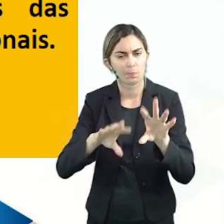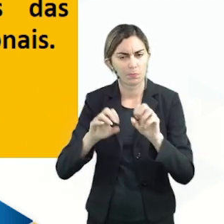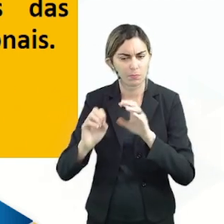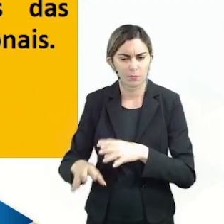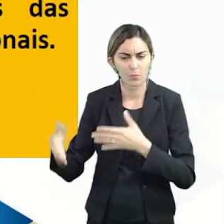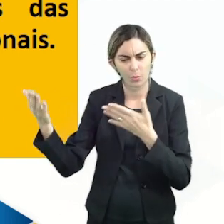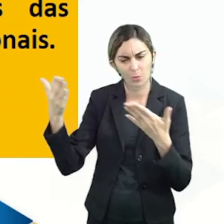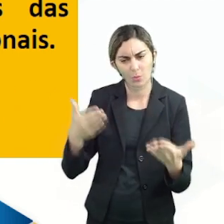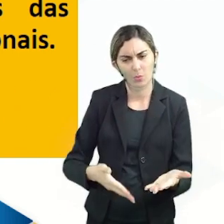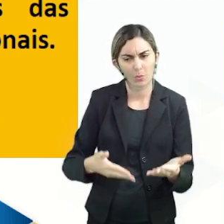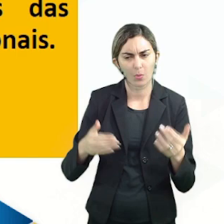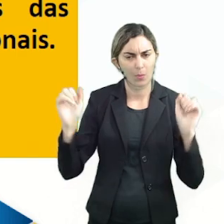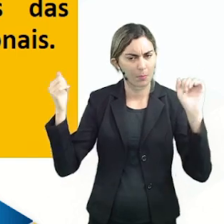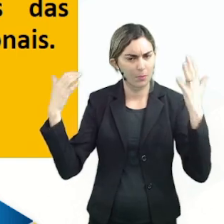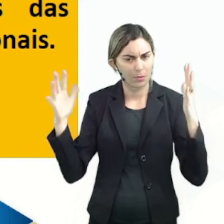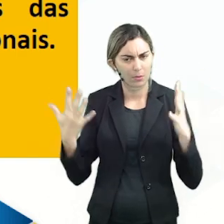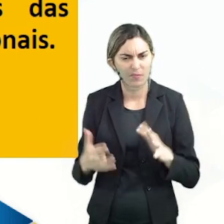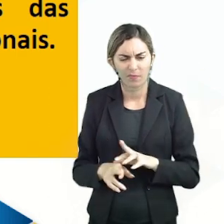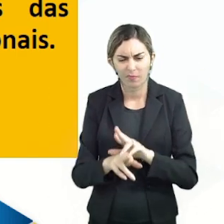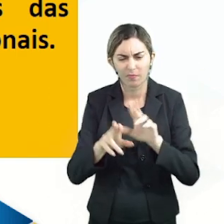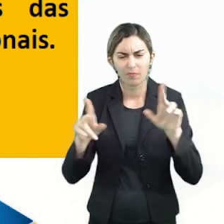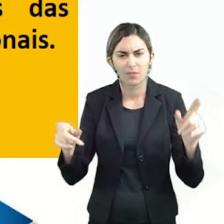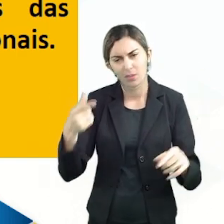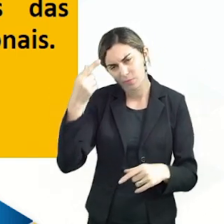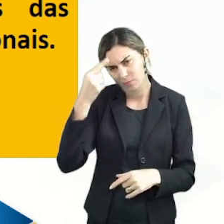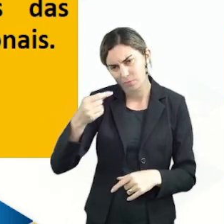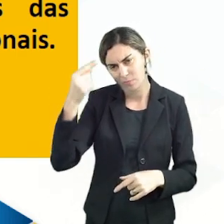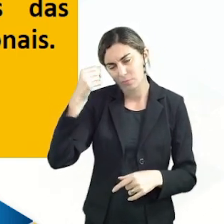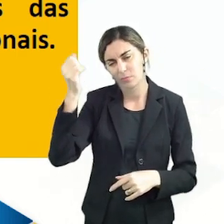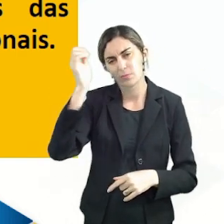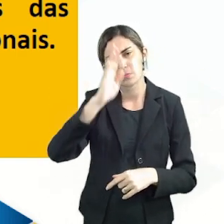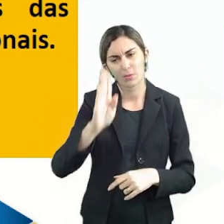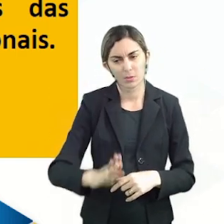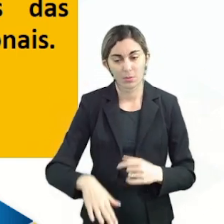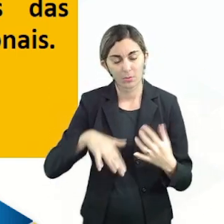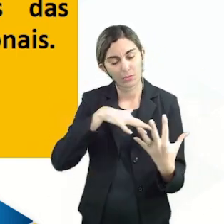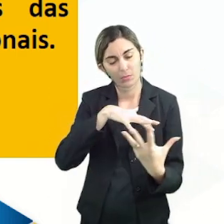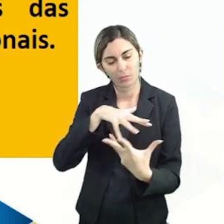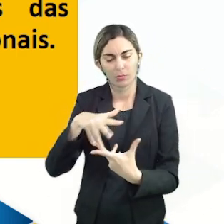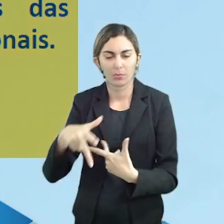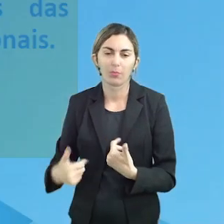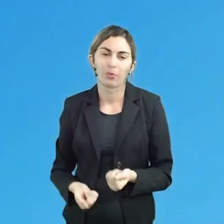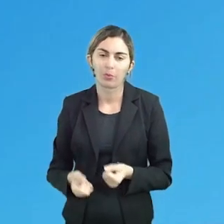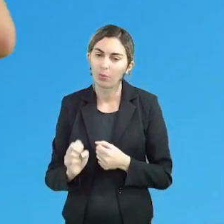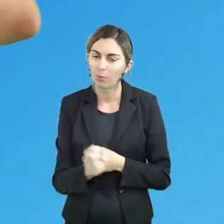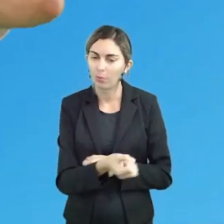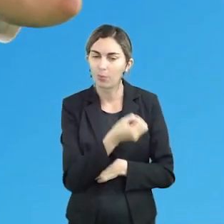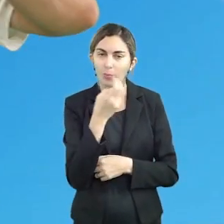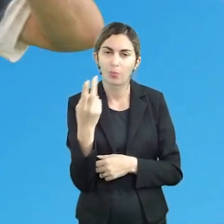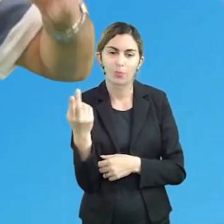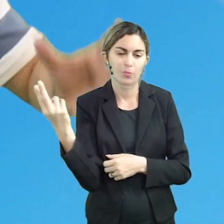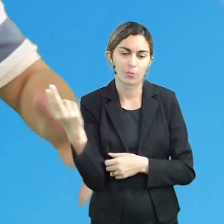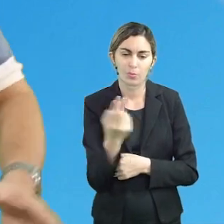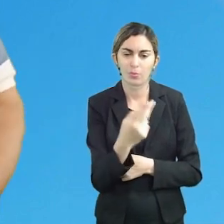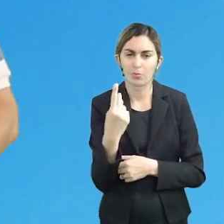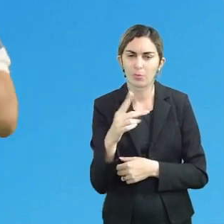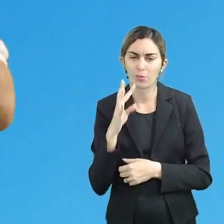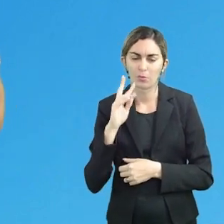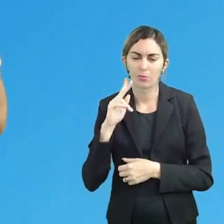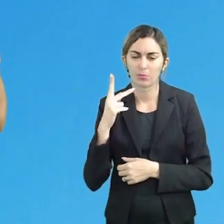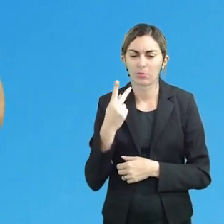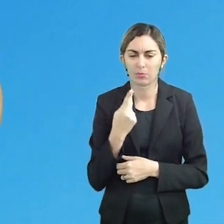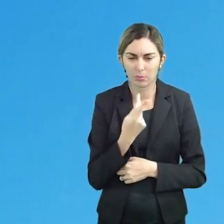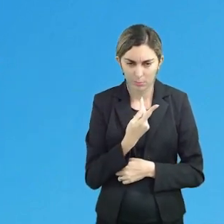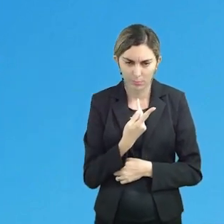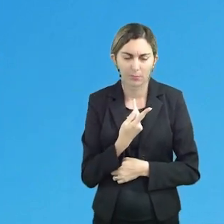receber homenagens em várias universidades do Brasil e do mundo, Ou seja, o seu nome é de um reconhecimento